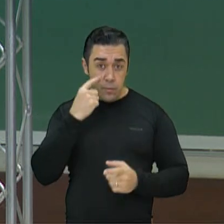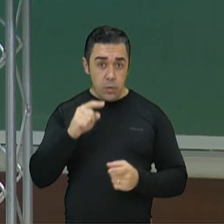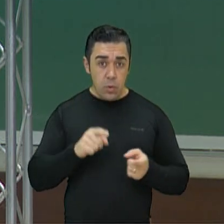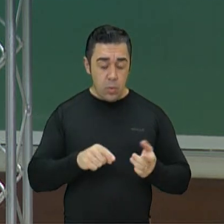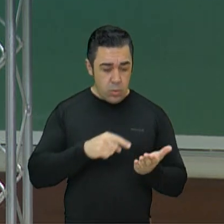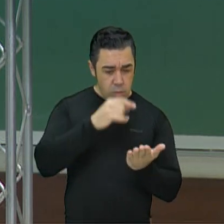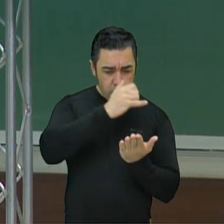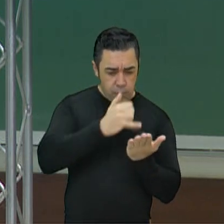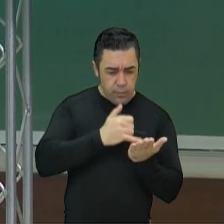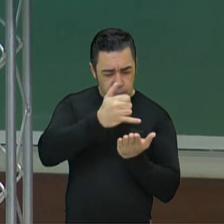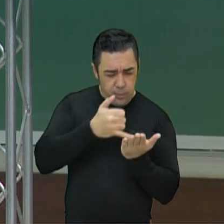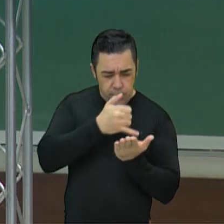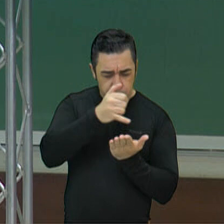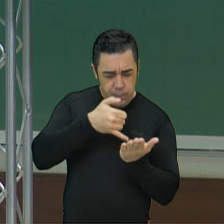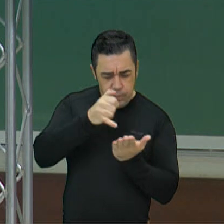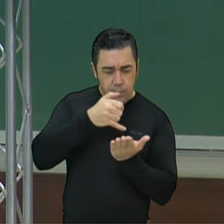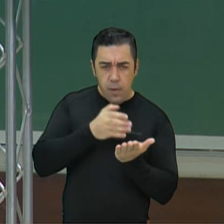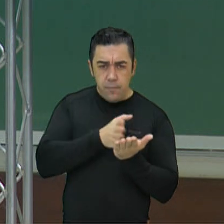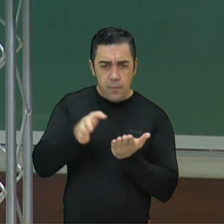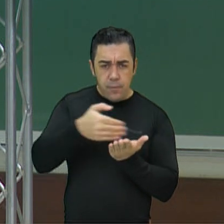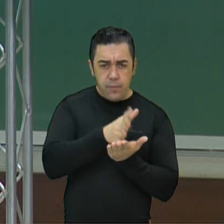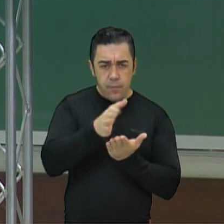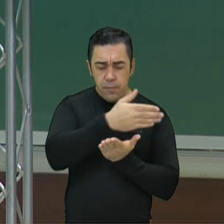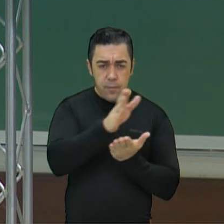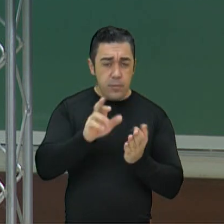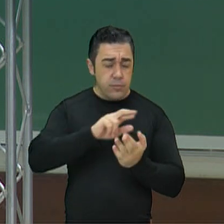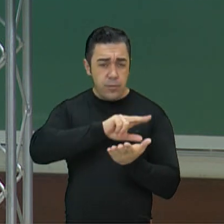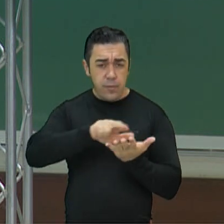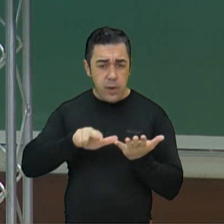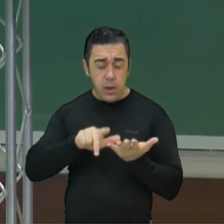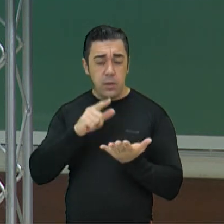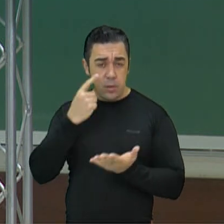tem vários caminhos ali, né? Esse caminho,